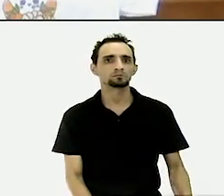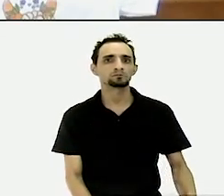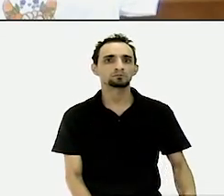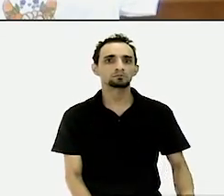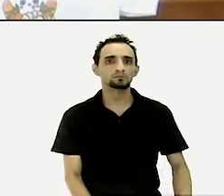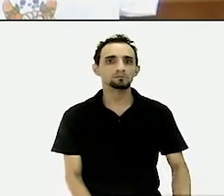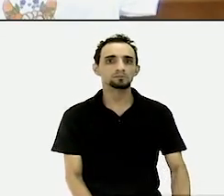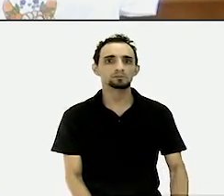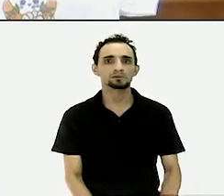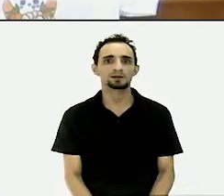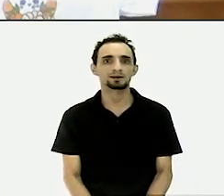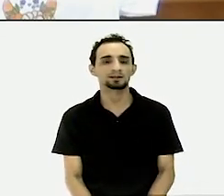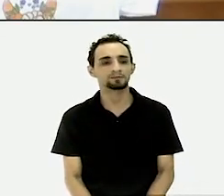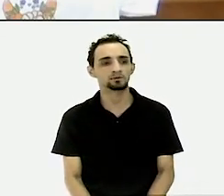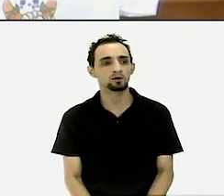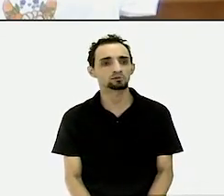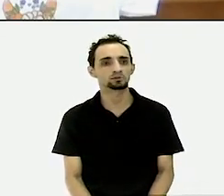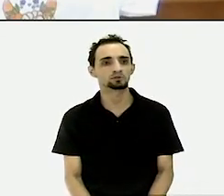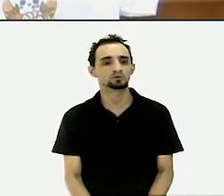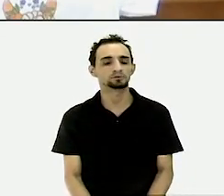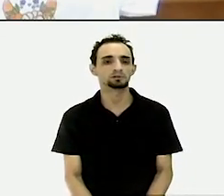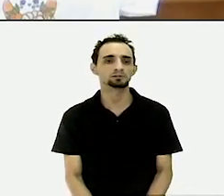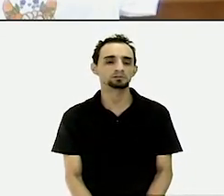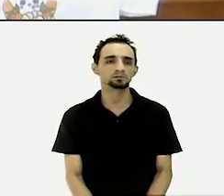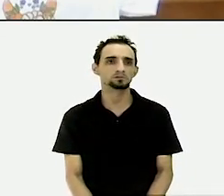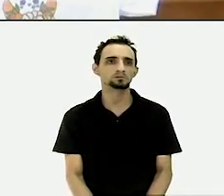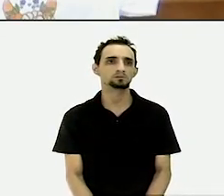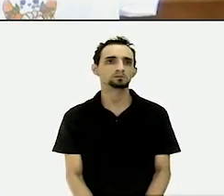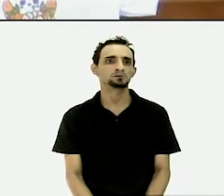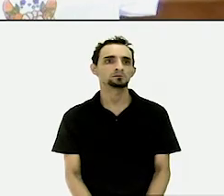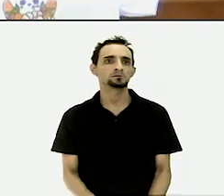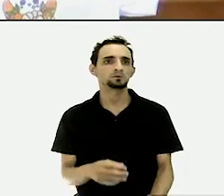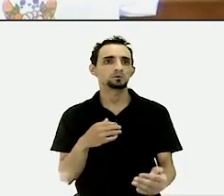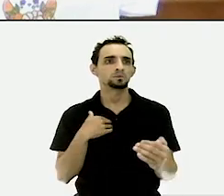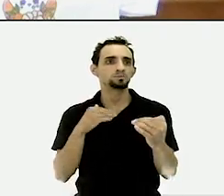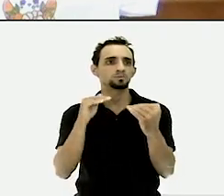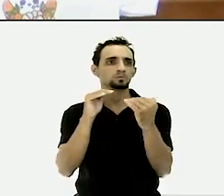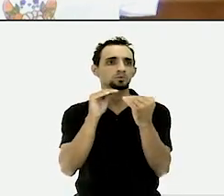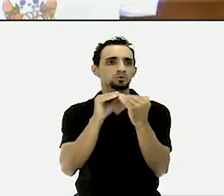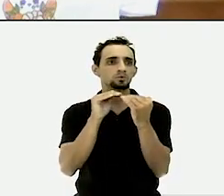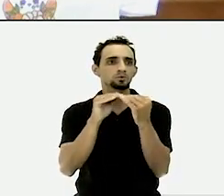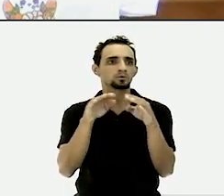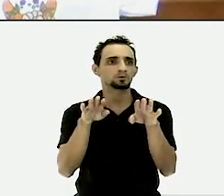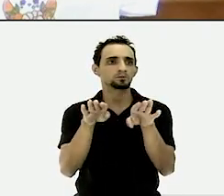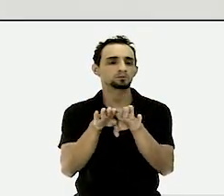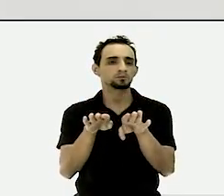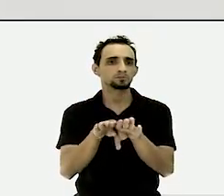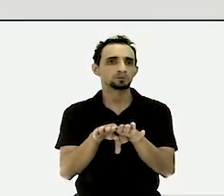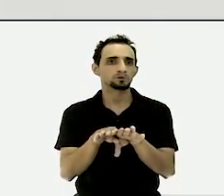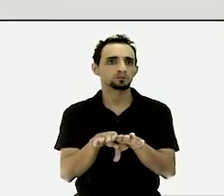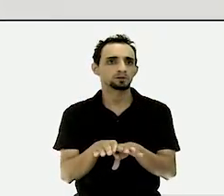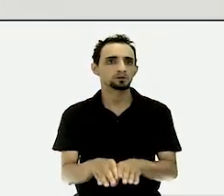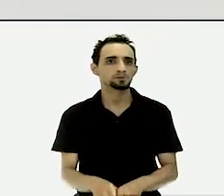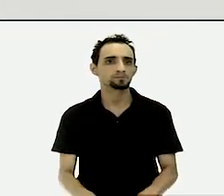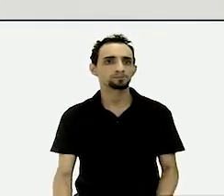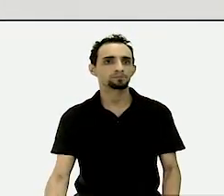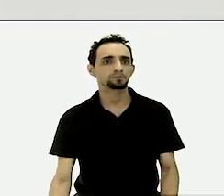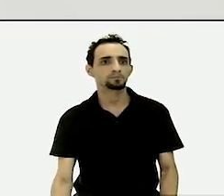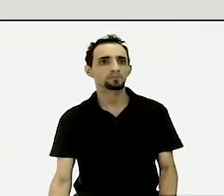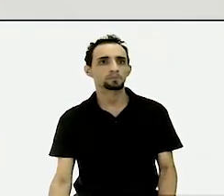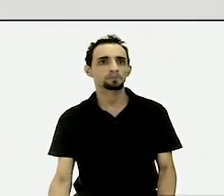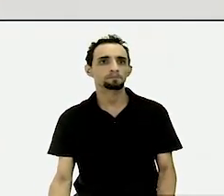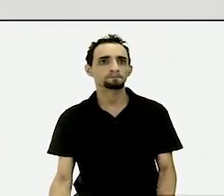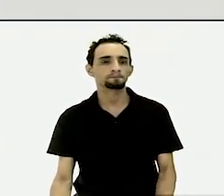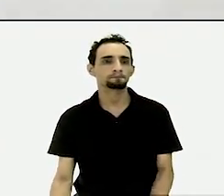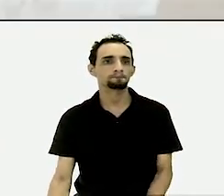projeto de lei ou... Não sei como, mas se a gente pode, eu com que certeza não, porque que seria sem remuneração nenhuma, sim, né? Acho que não vai ter. Mas problema, com certeza,